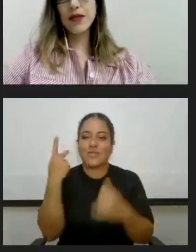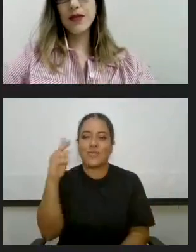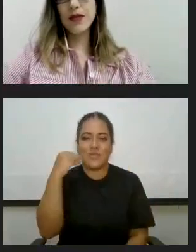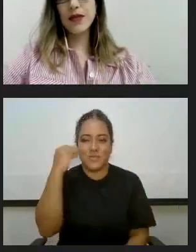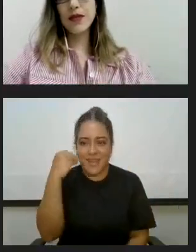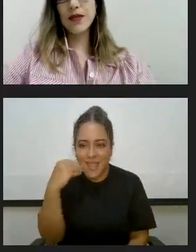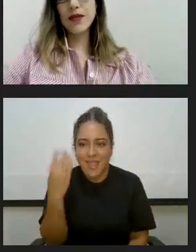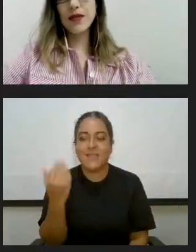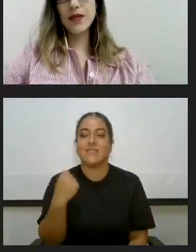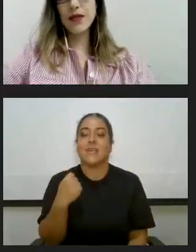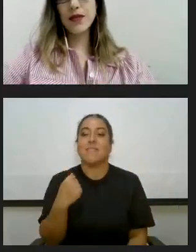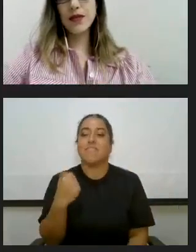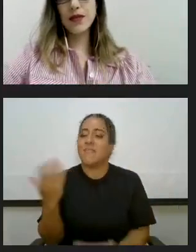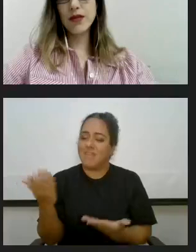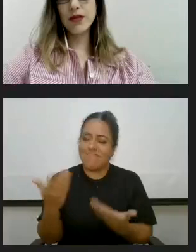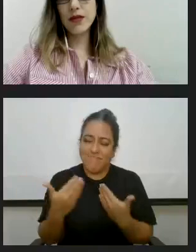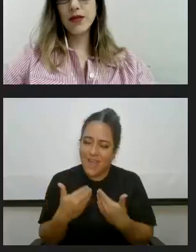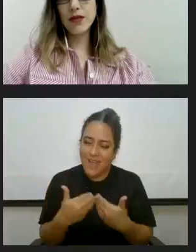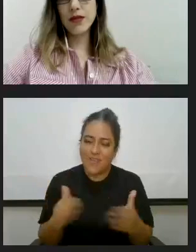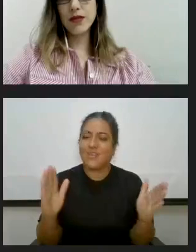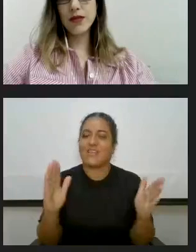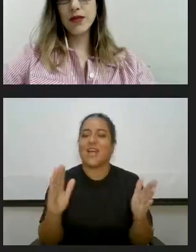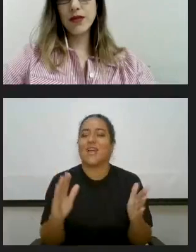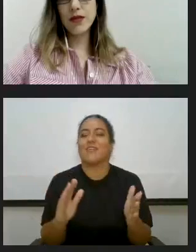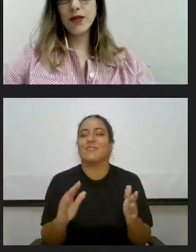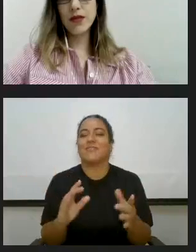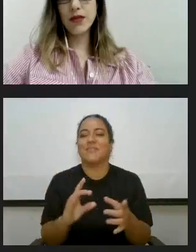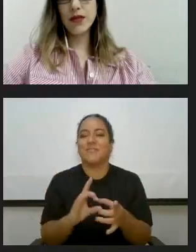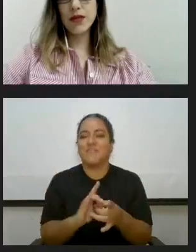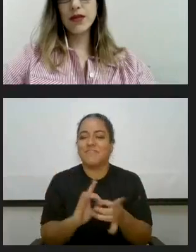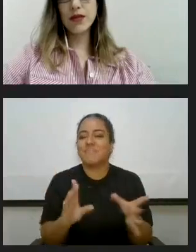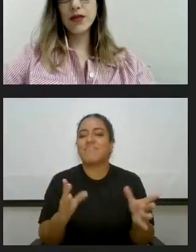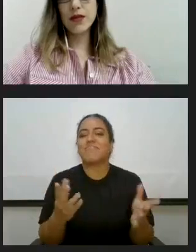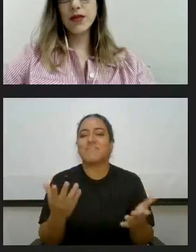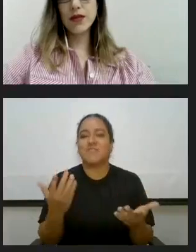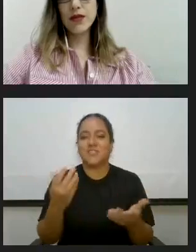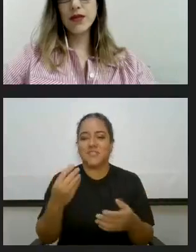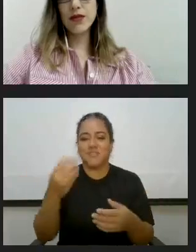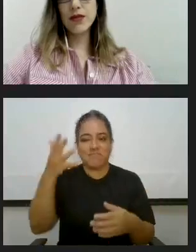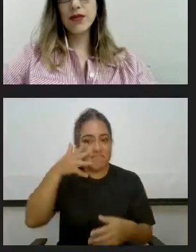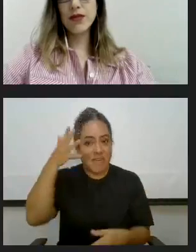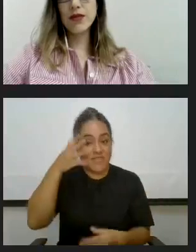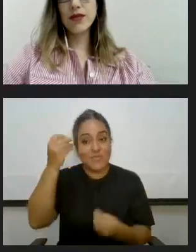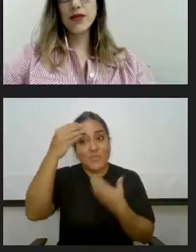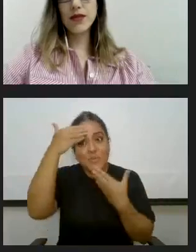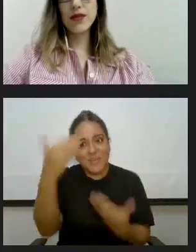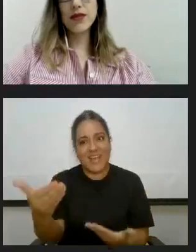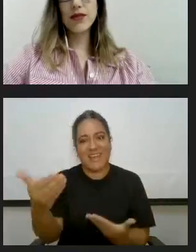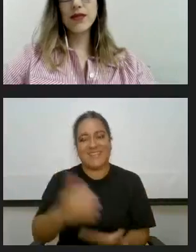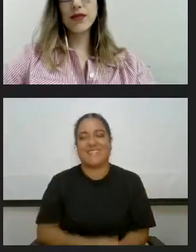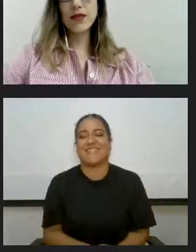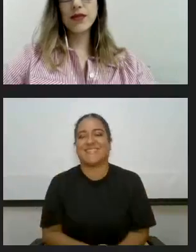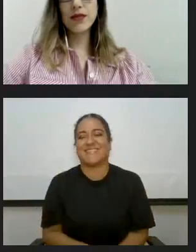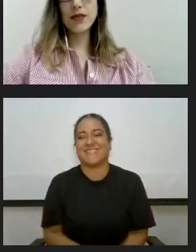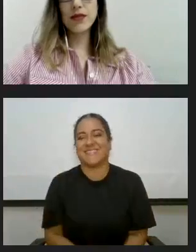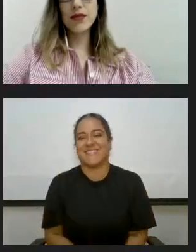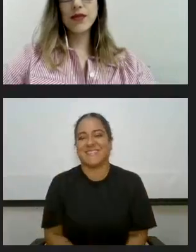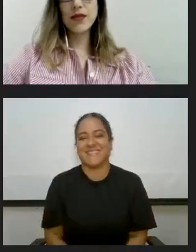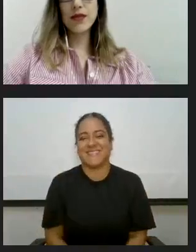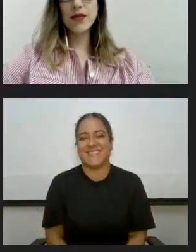experiência, e fique à vontade também para trazer sua contribuição. Muito obrigada mais uma vez.